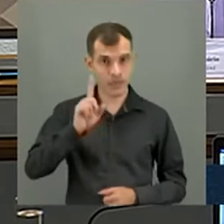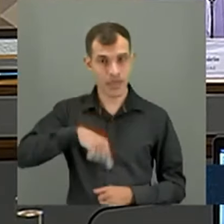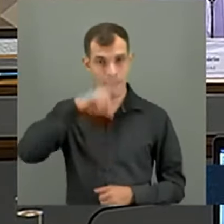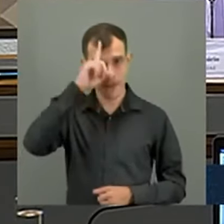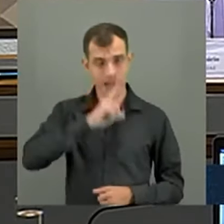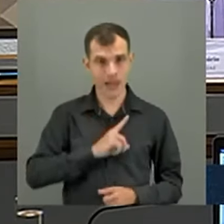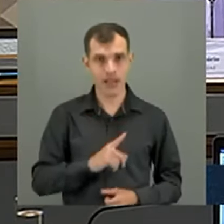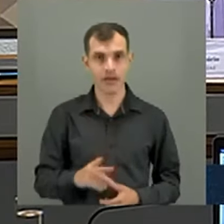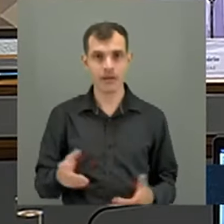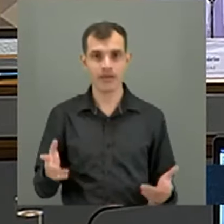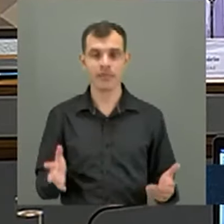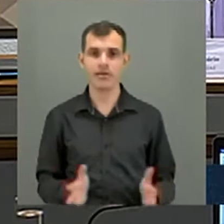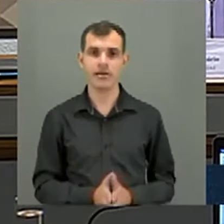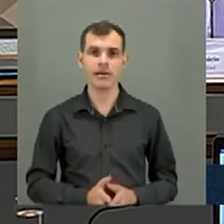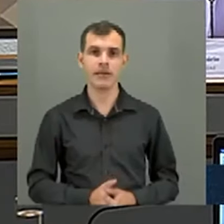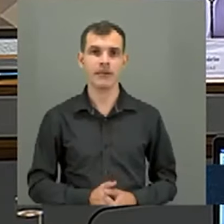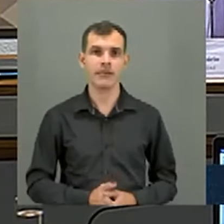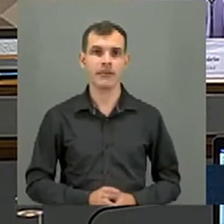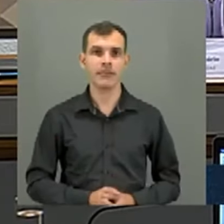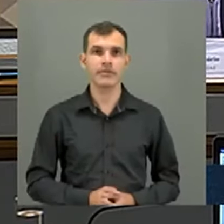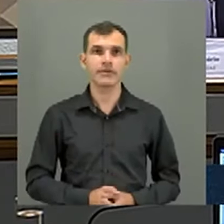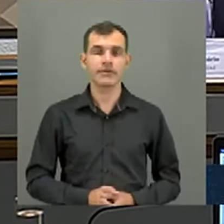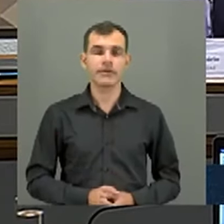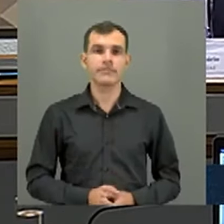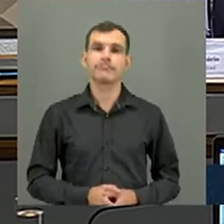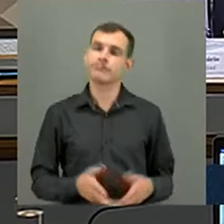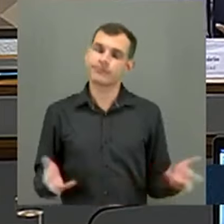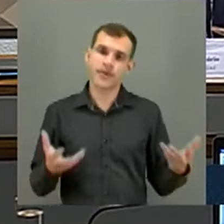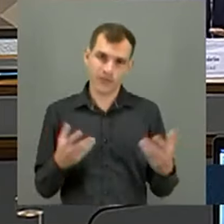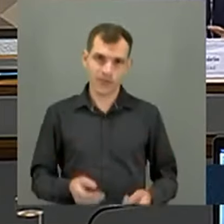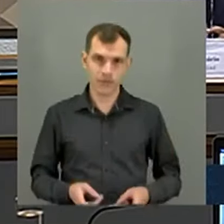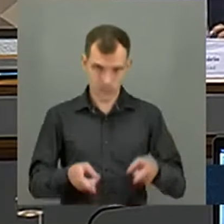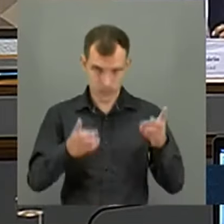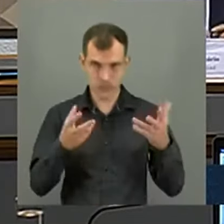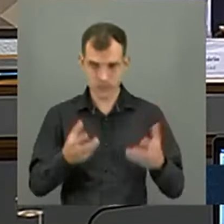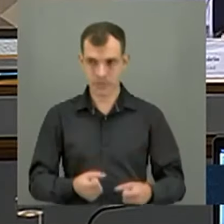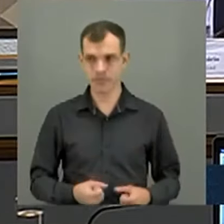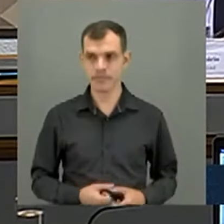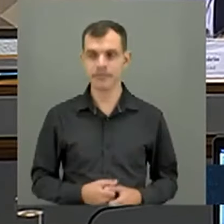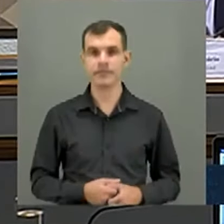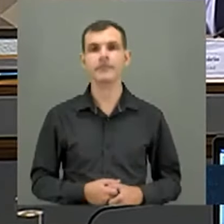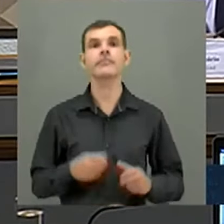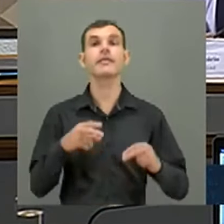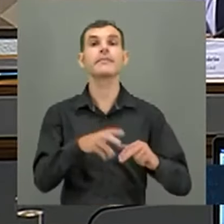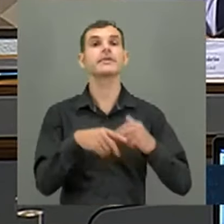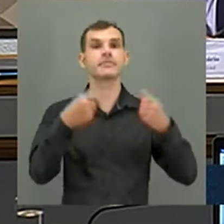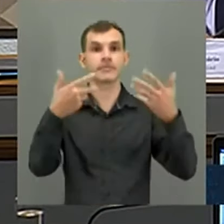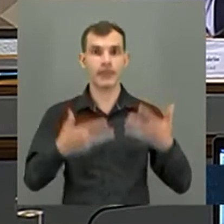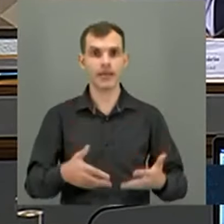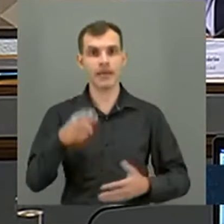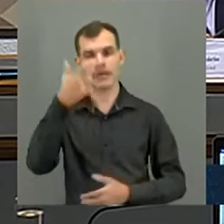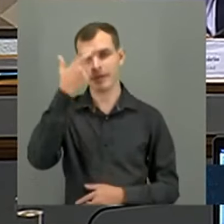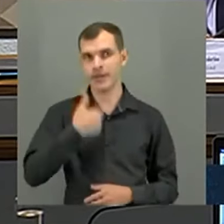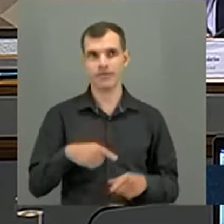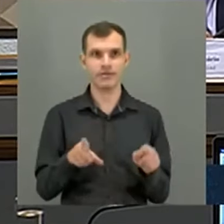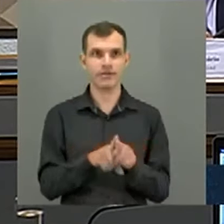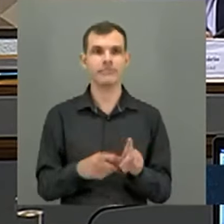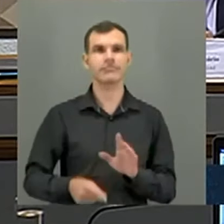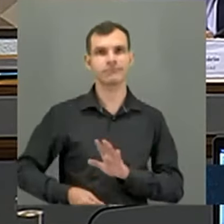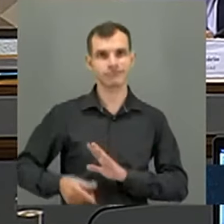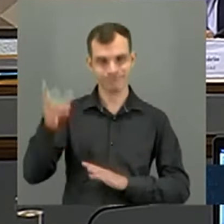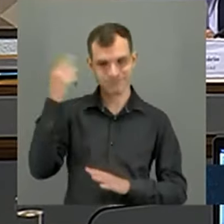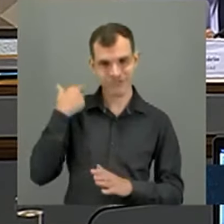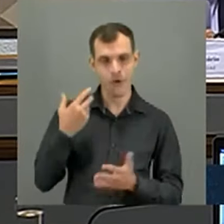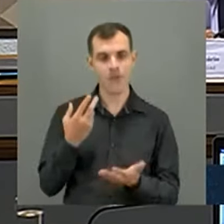jogador. É isso aí. Mas, enfim, vamos dar seguimento aqui. Por isso que eu falei com o Serapião que eu sou do tempo dele. Eu, como repórter